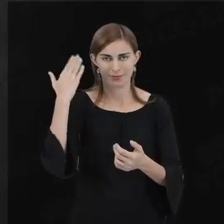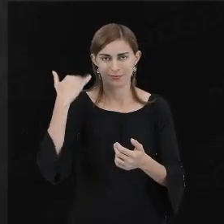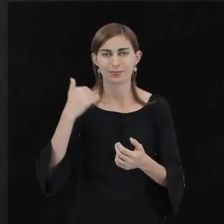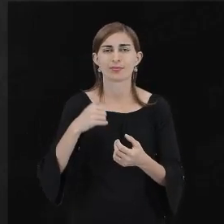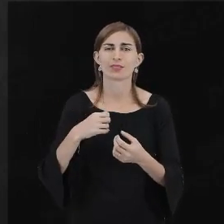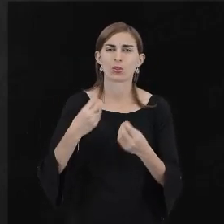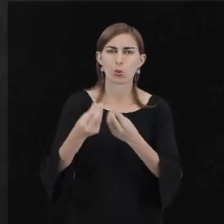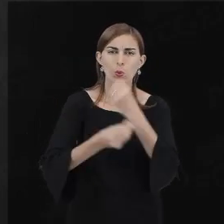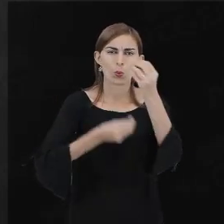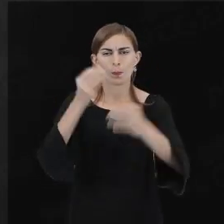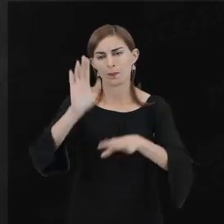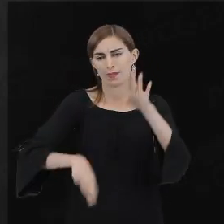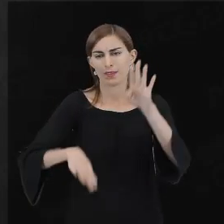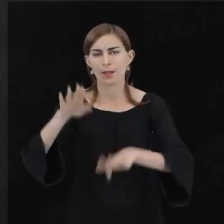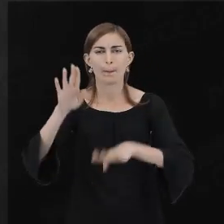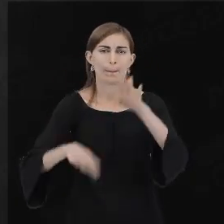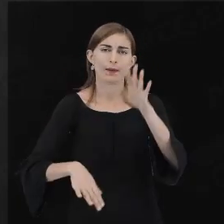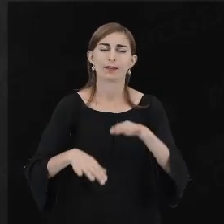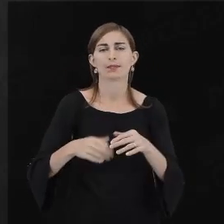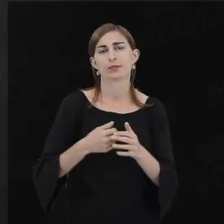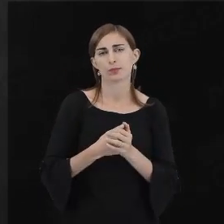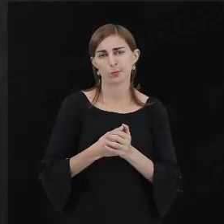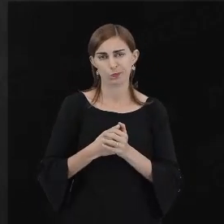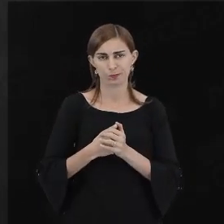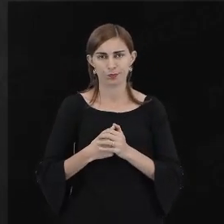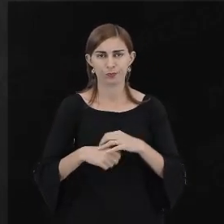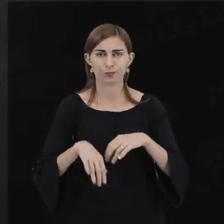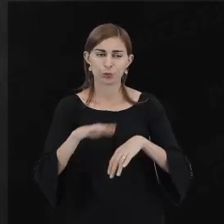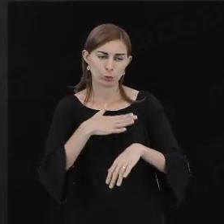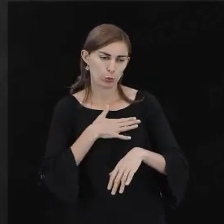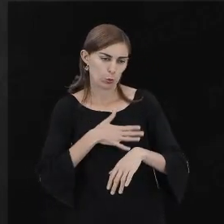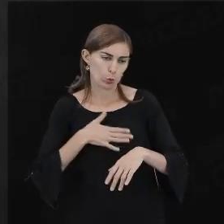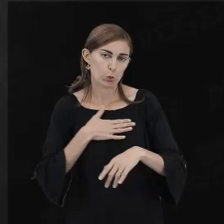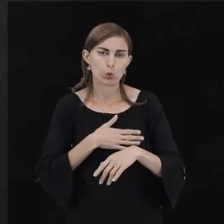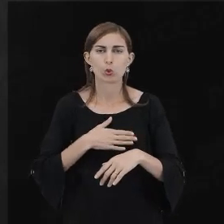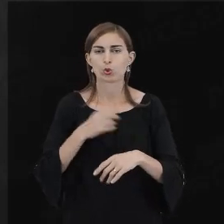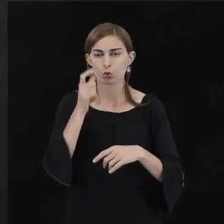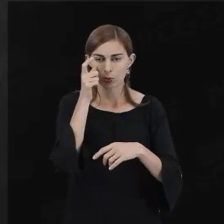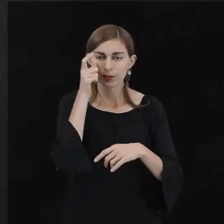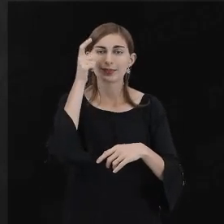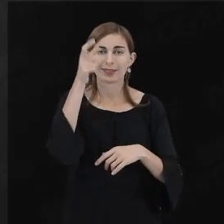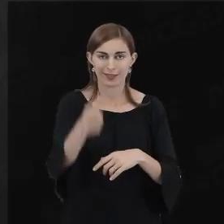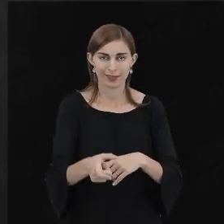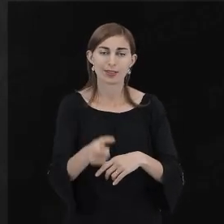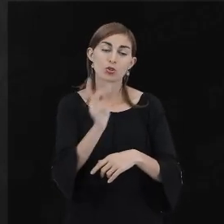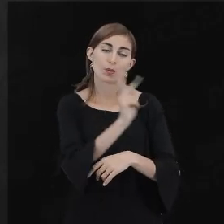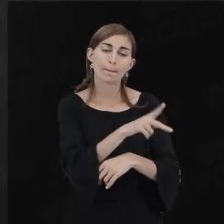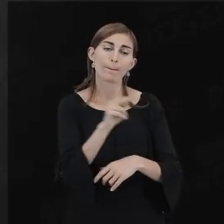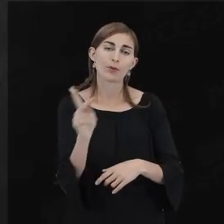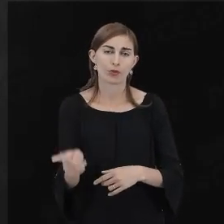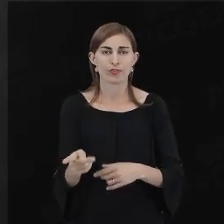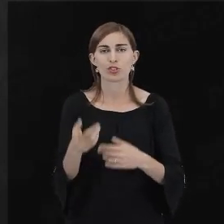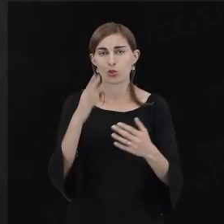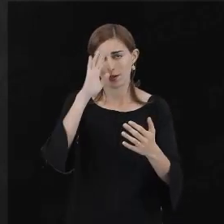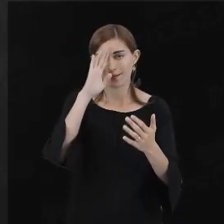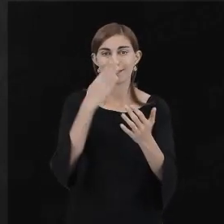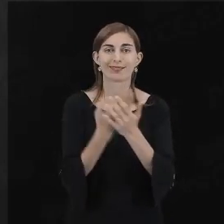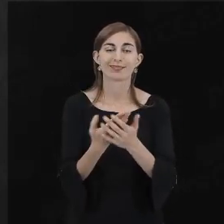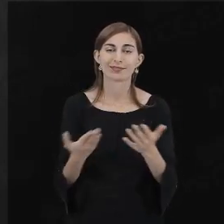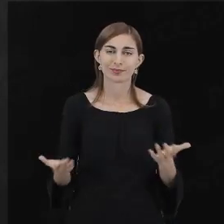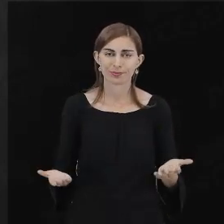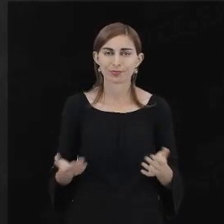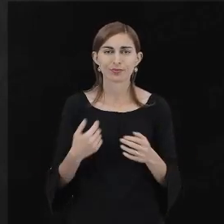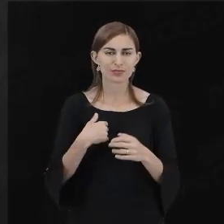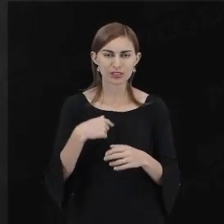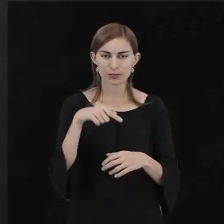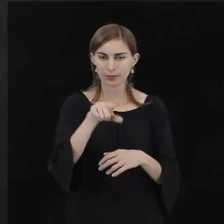dependendo do humor, do gosto, do interesse e do que o professor acredita que ensinou. Ele não foi